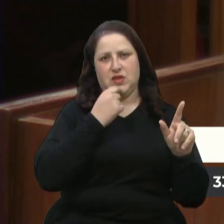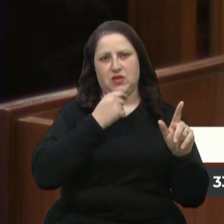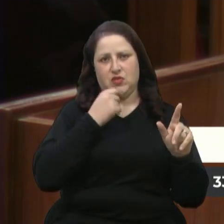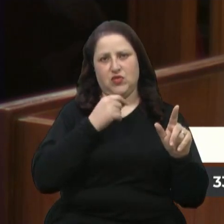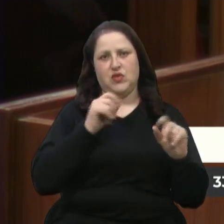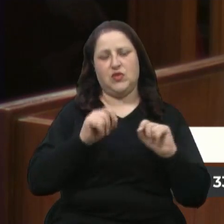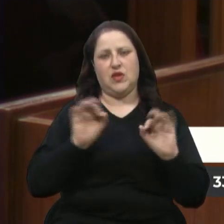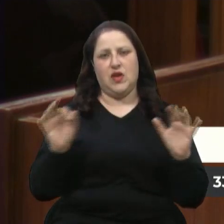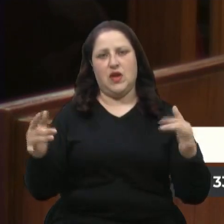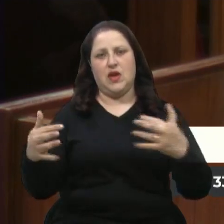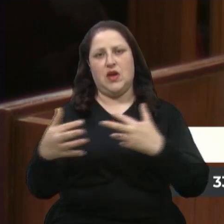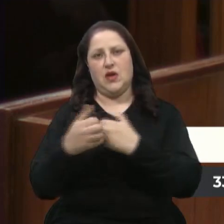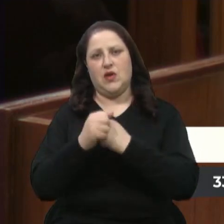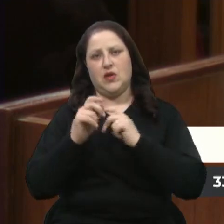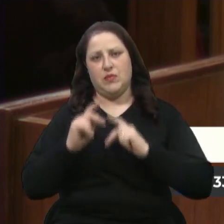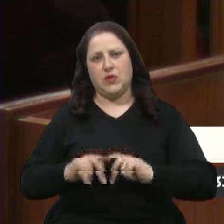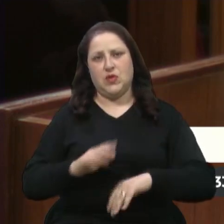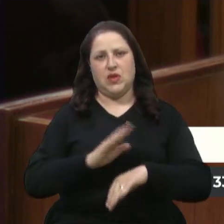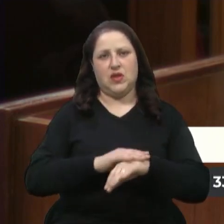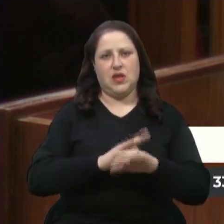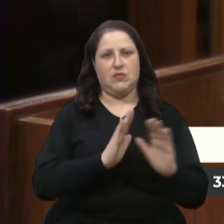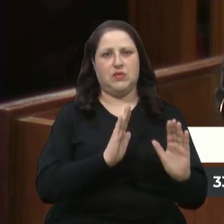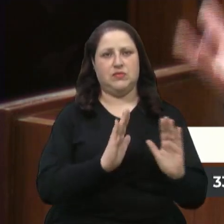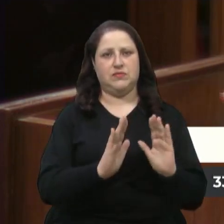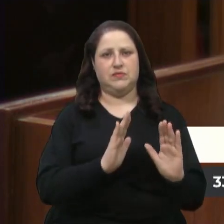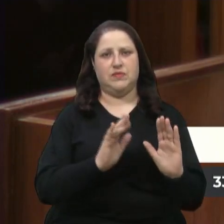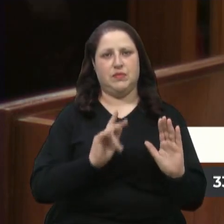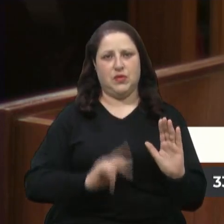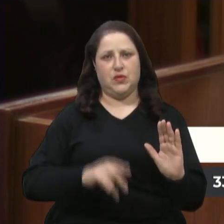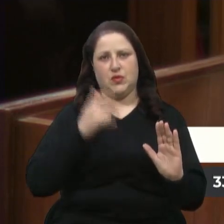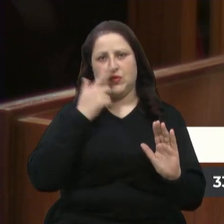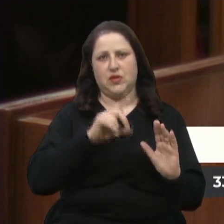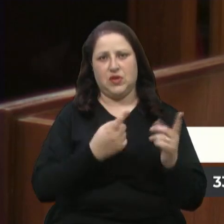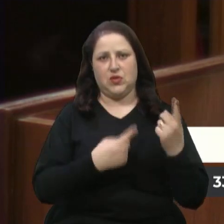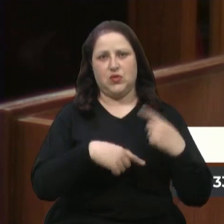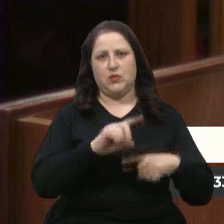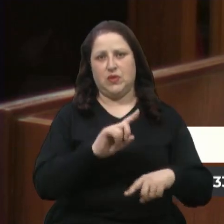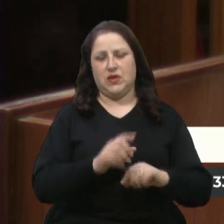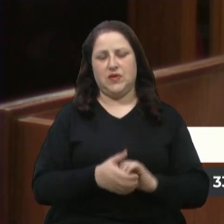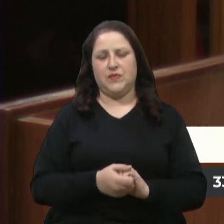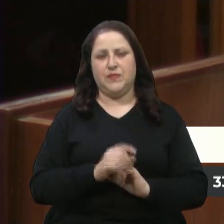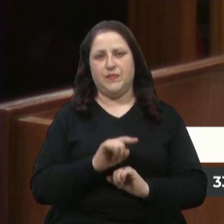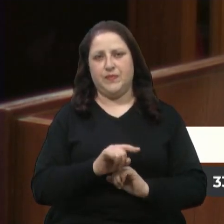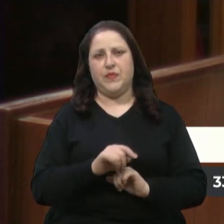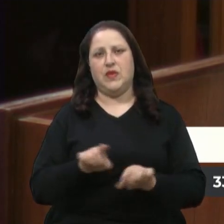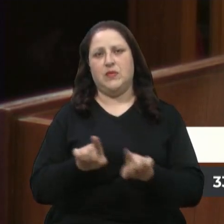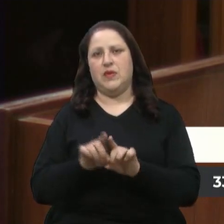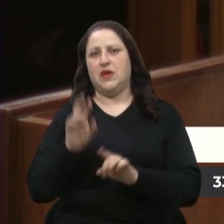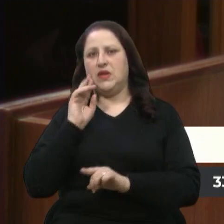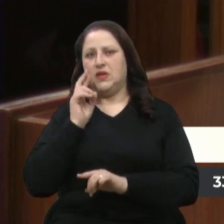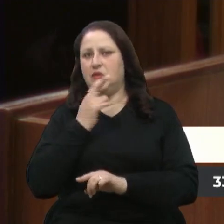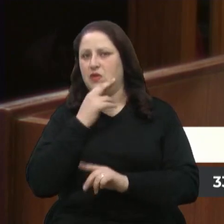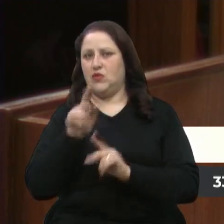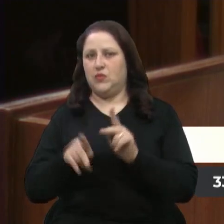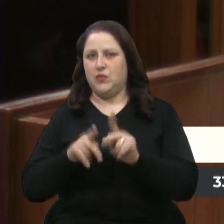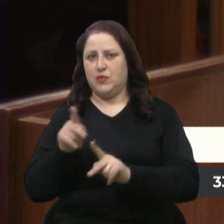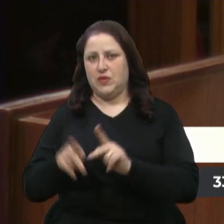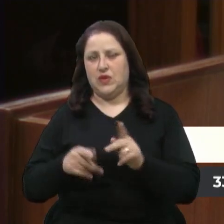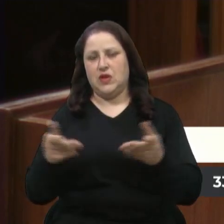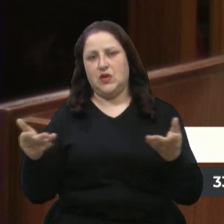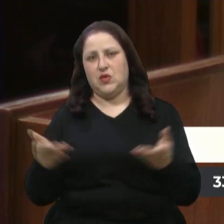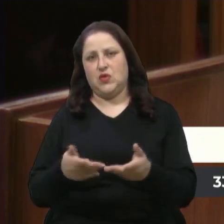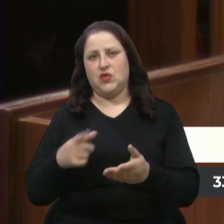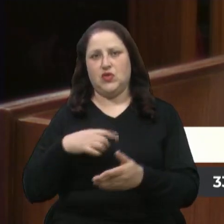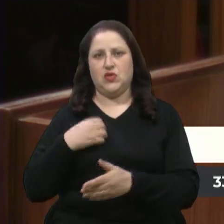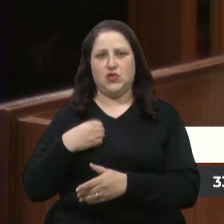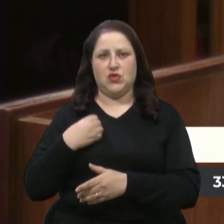vão acolher as pessoas temporariamente para que elas possam superar isso. O restaurante popular, que atualmente nós